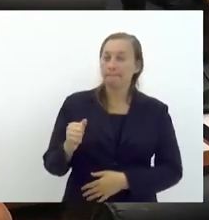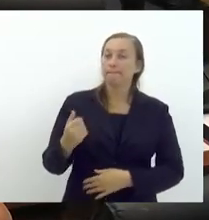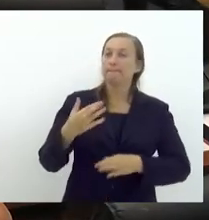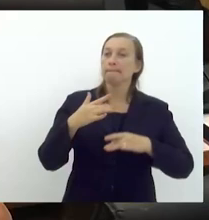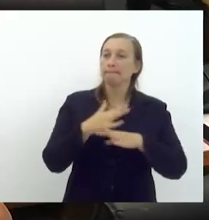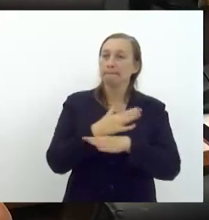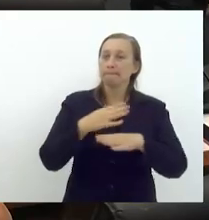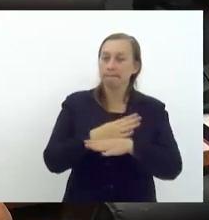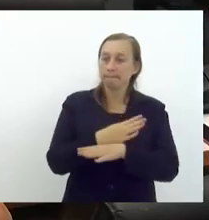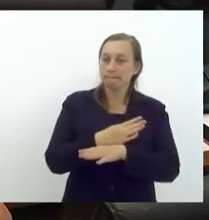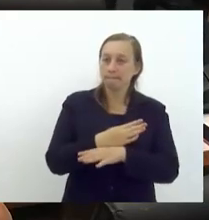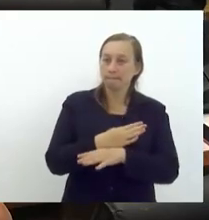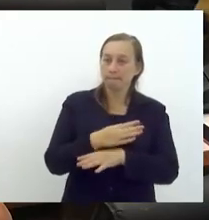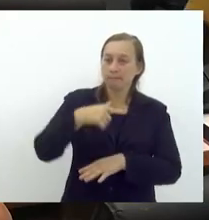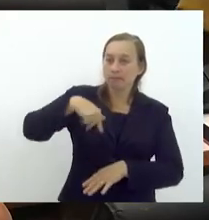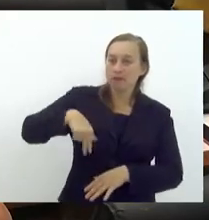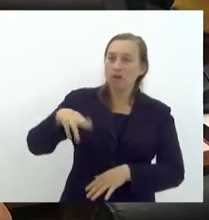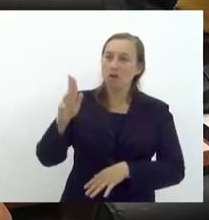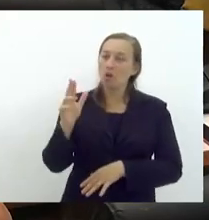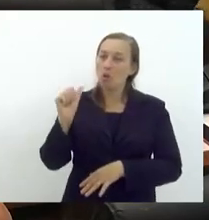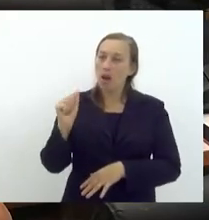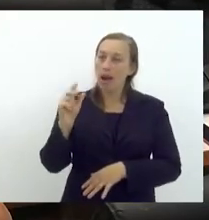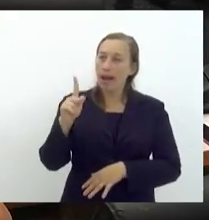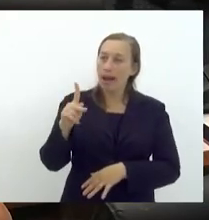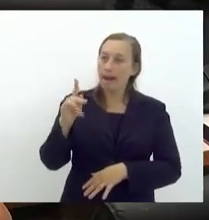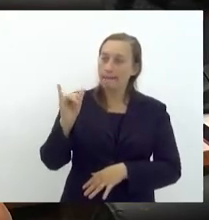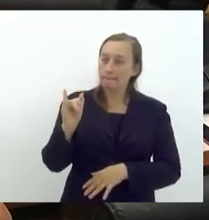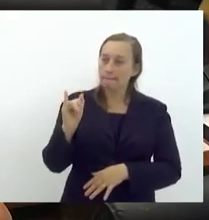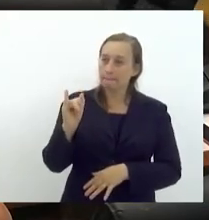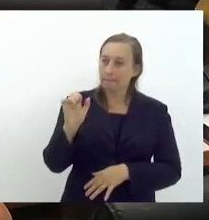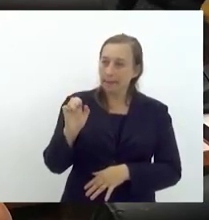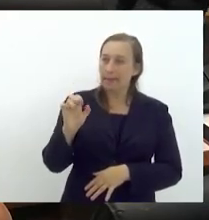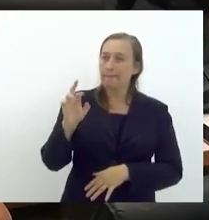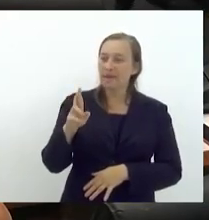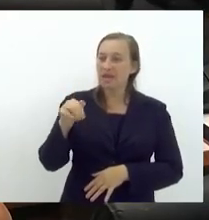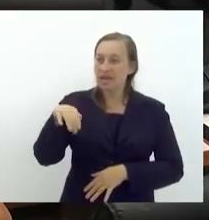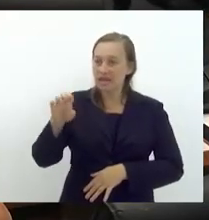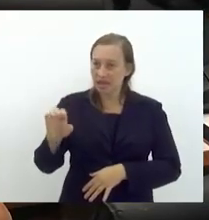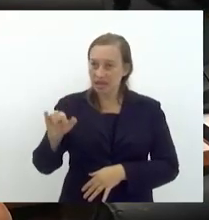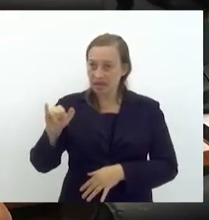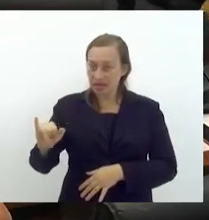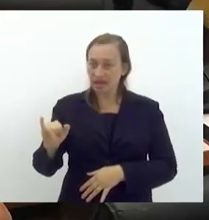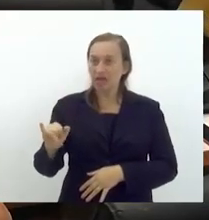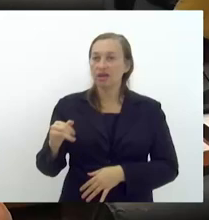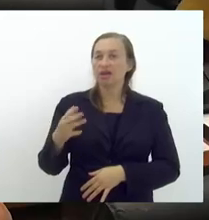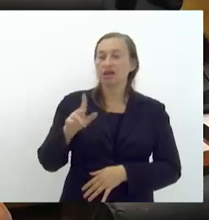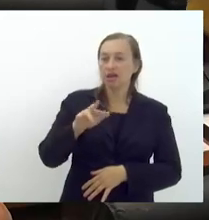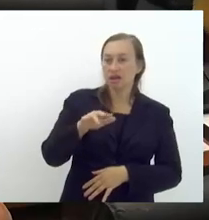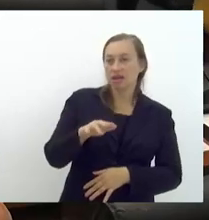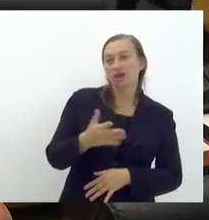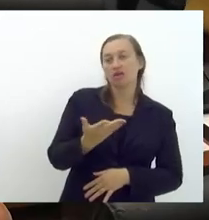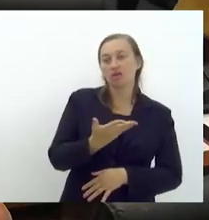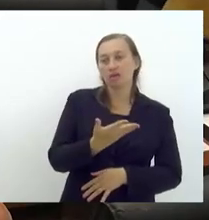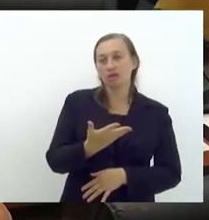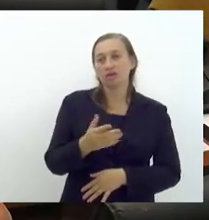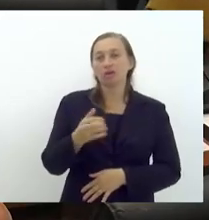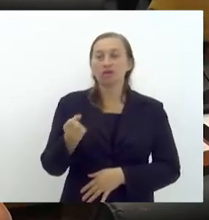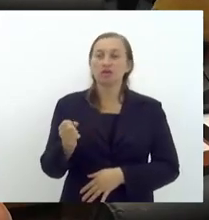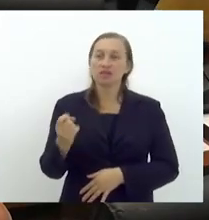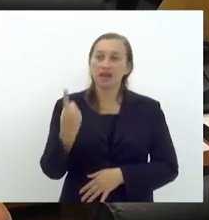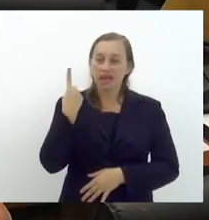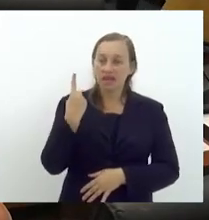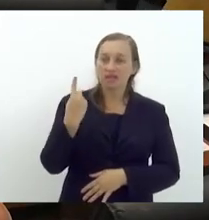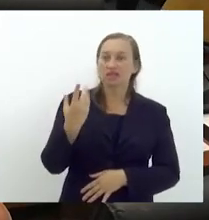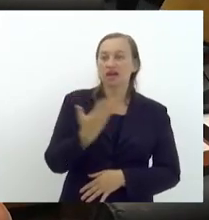Guapimirim irmã do meu amigo meu irmão Júlio Rocha muito bem vindo Nossa ex colega de